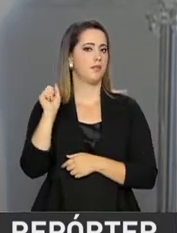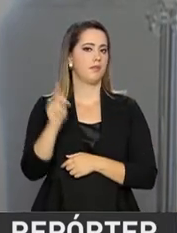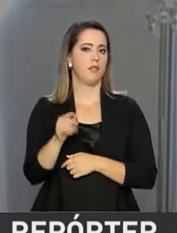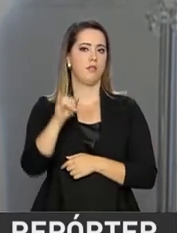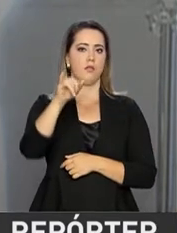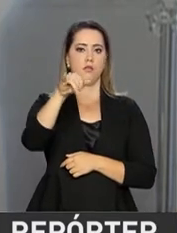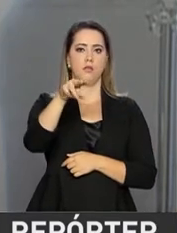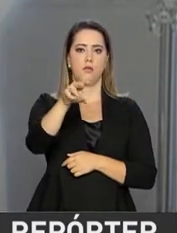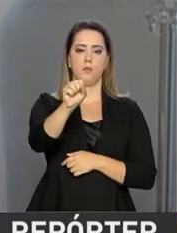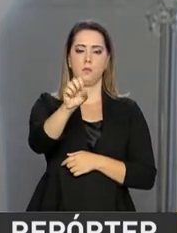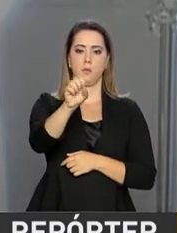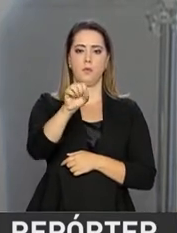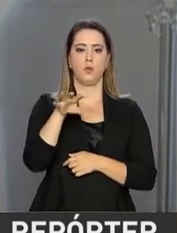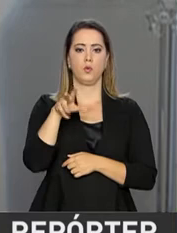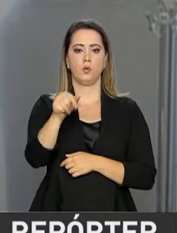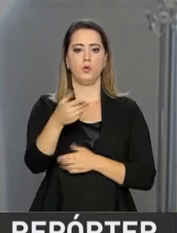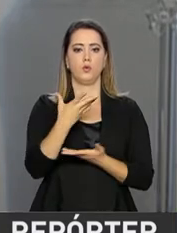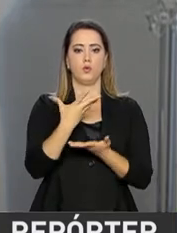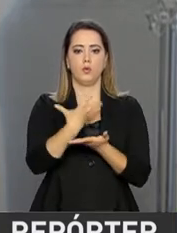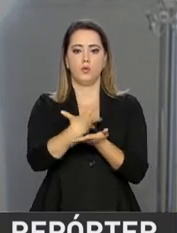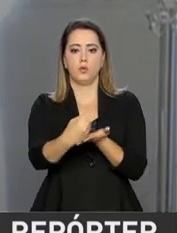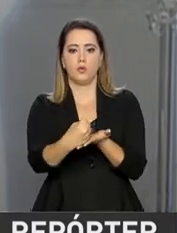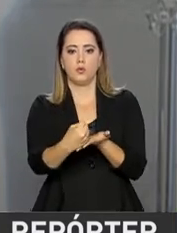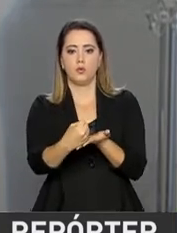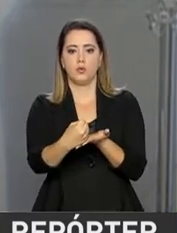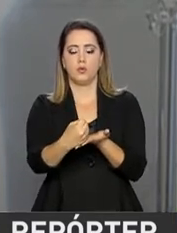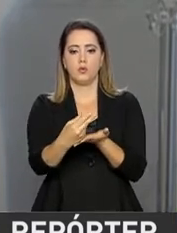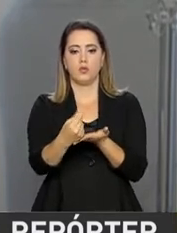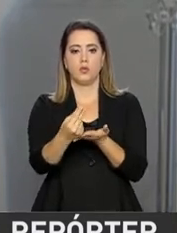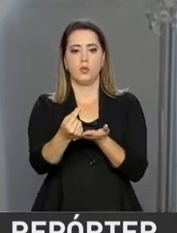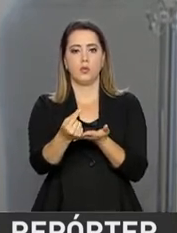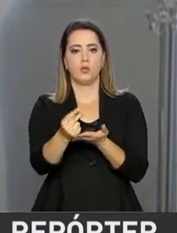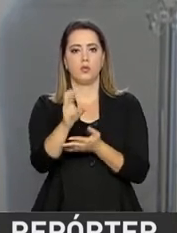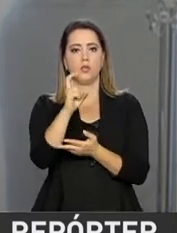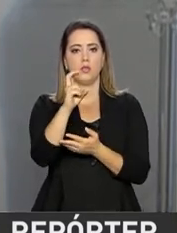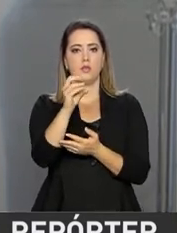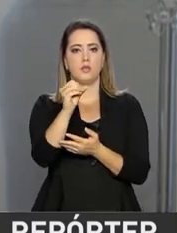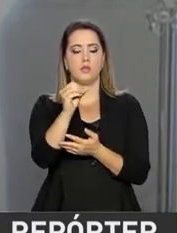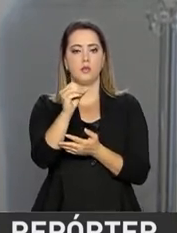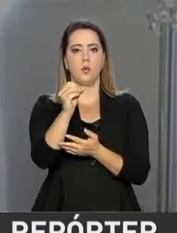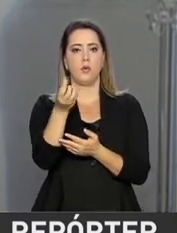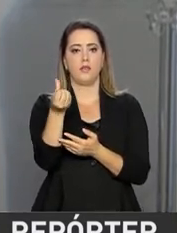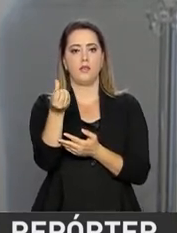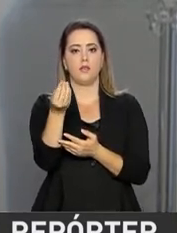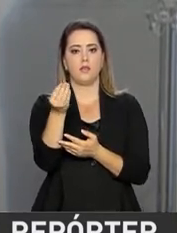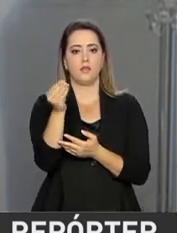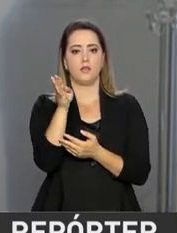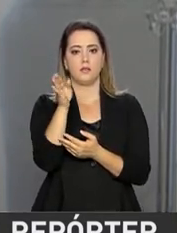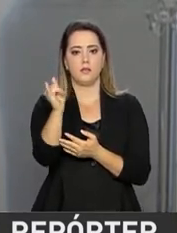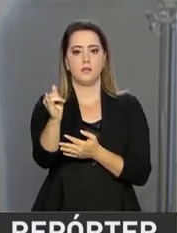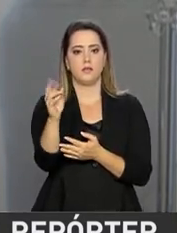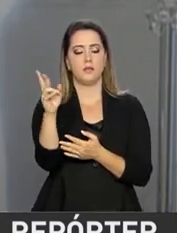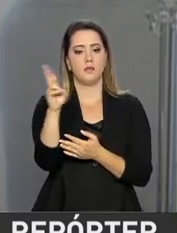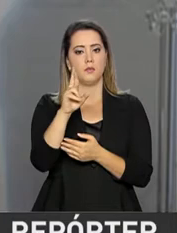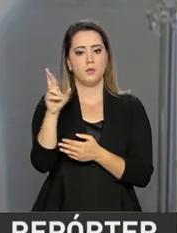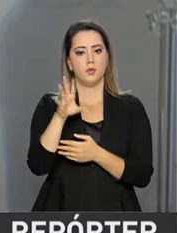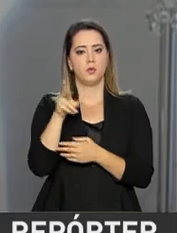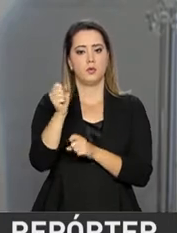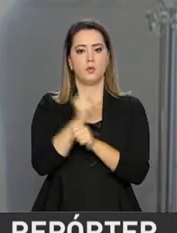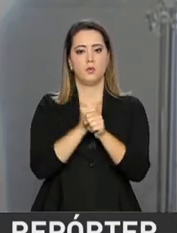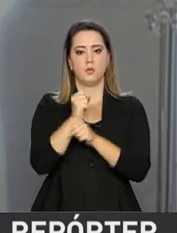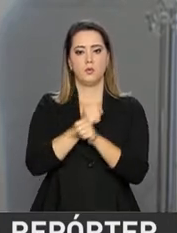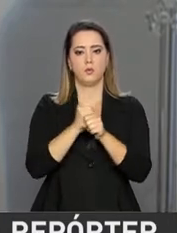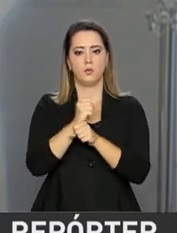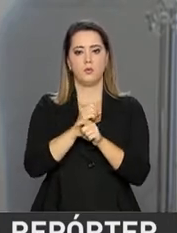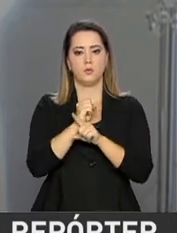alagoas tomam da sociedade pelo menos 50 60 milhões todos os todos os anos da